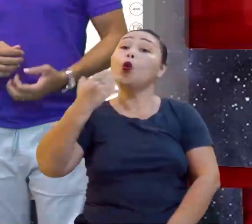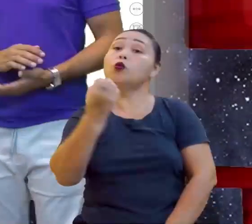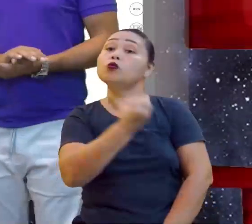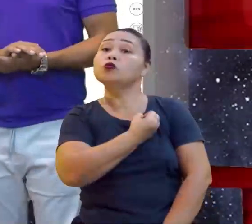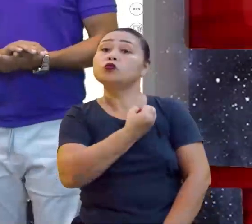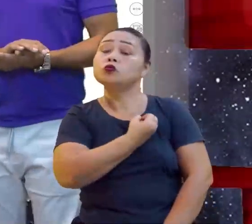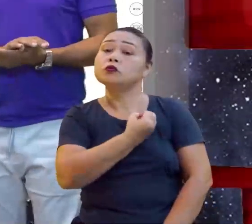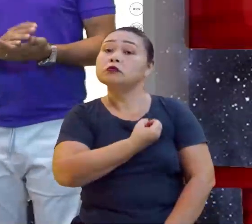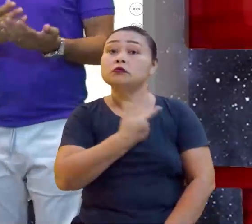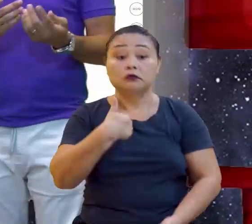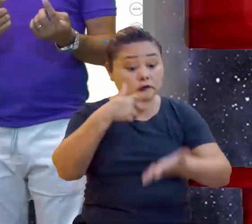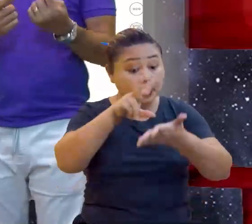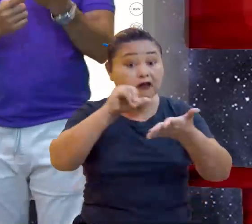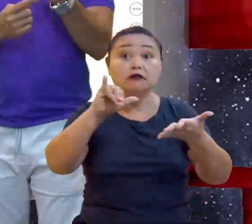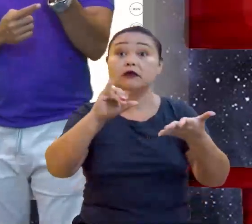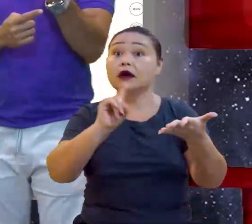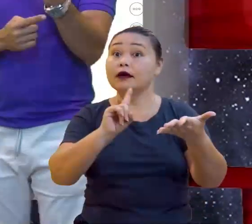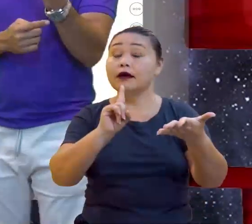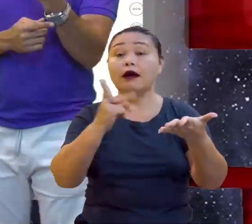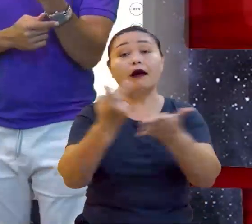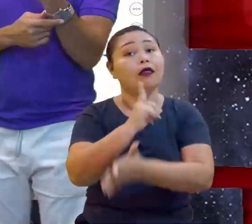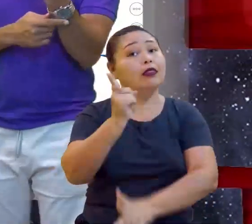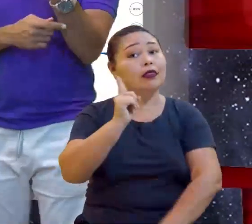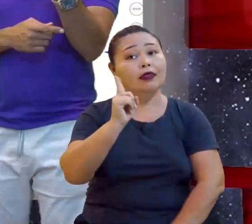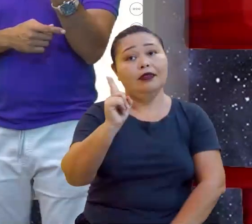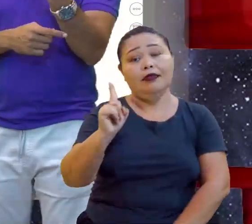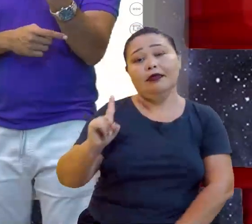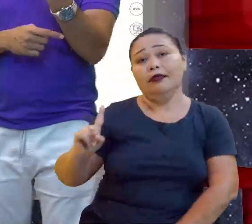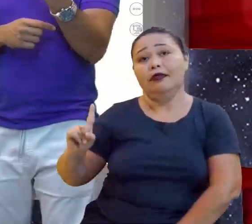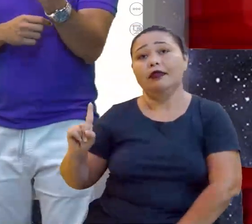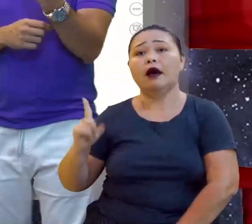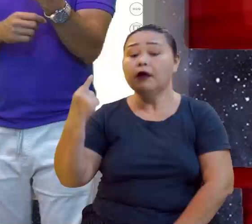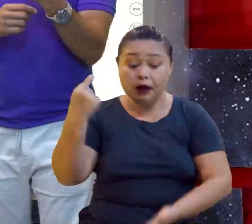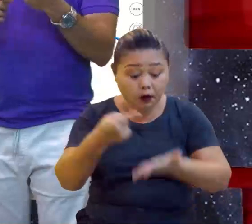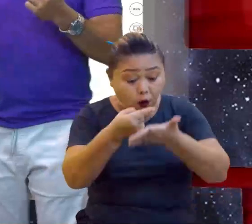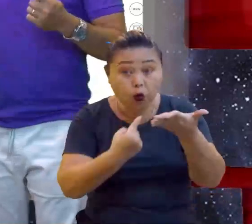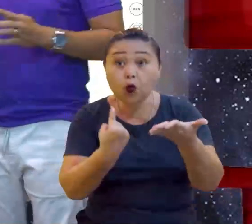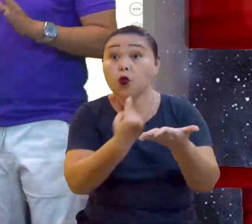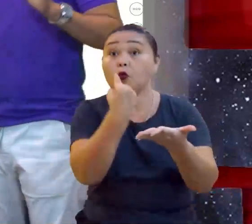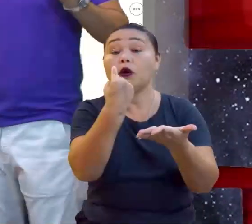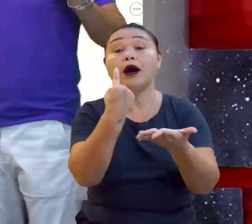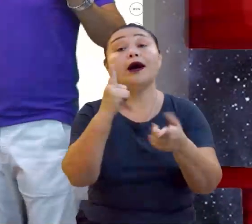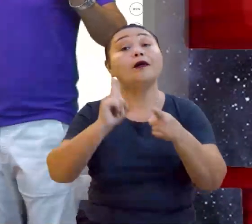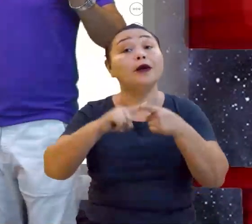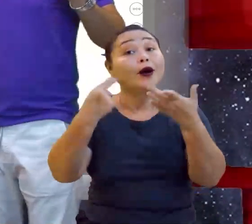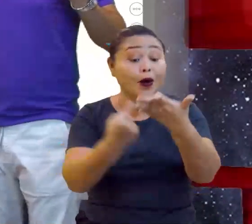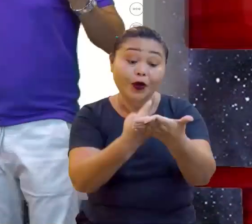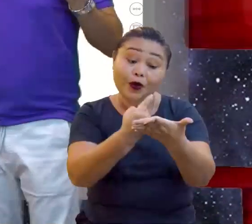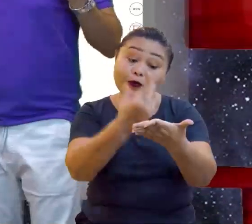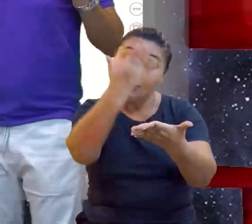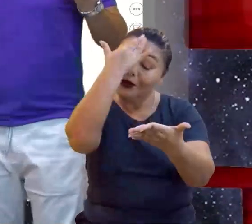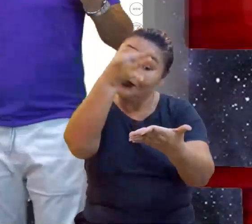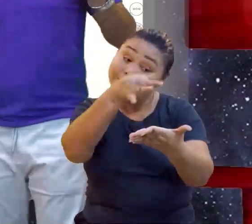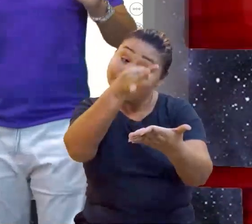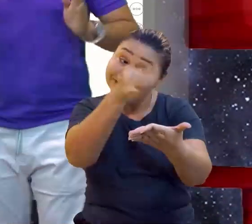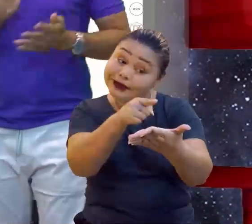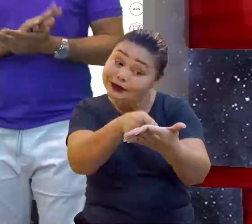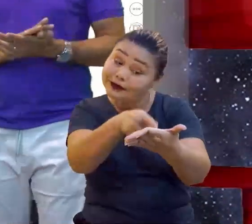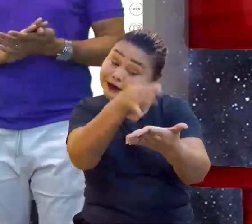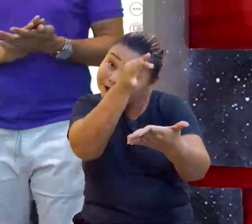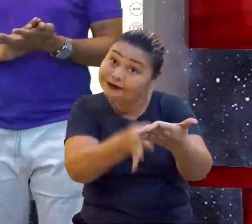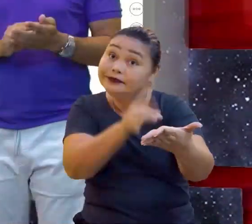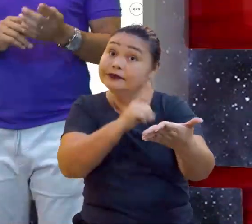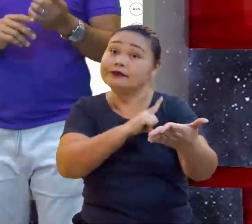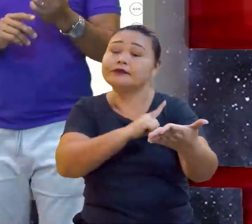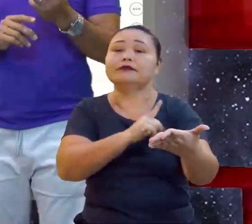não erra. E aí, olha só, mas só vai cair uma. Beleza, mas é uma que eu não vou errar. Não. É uma que eu vou acertar de